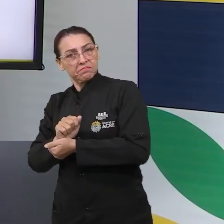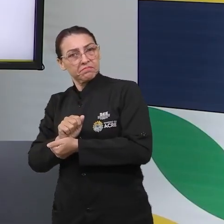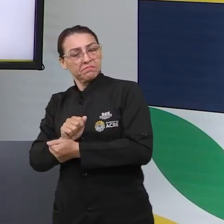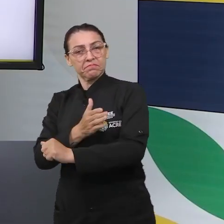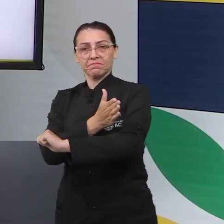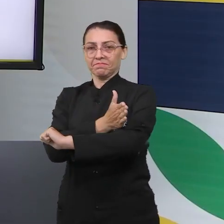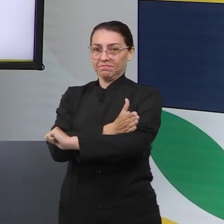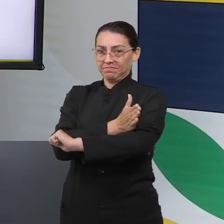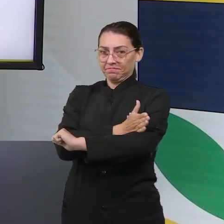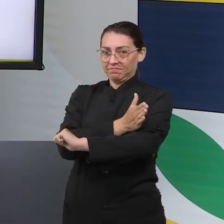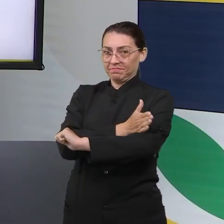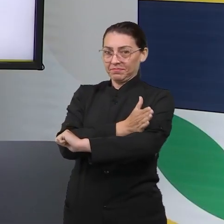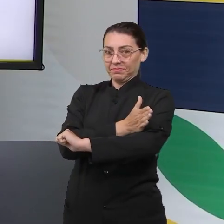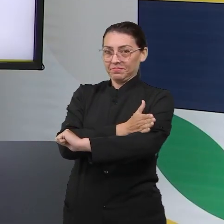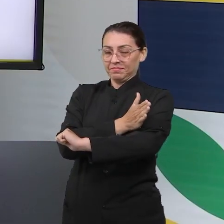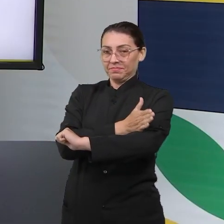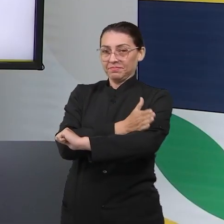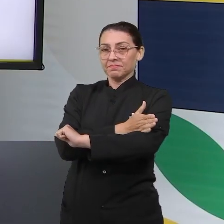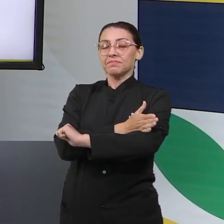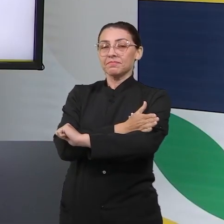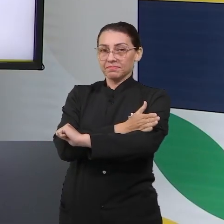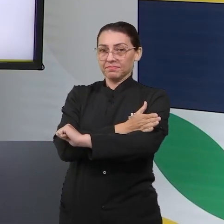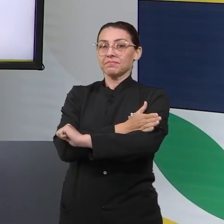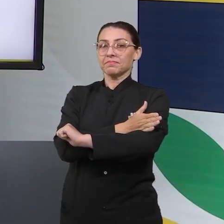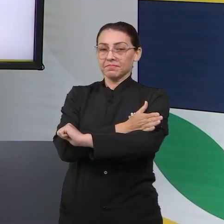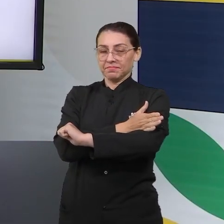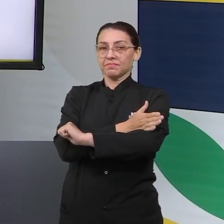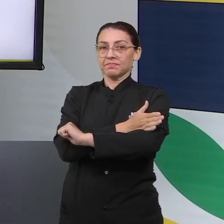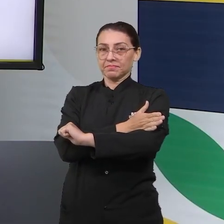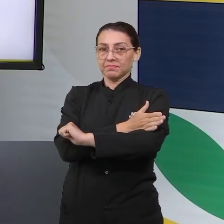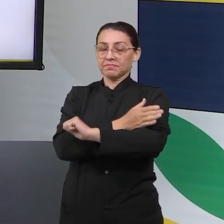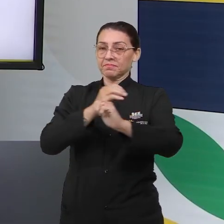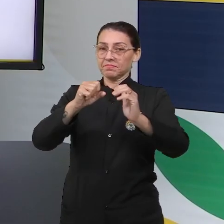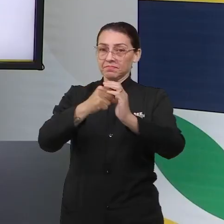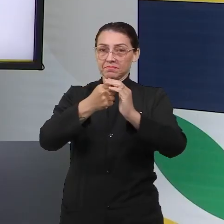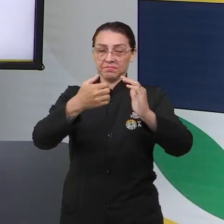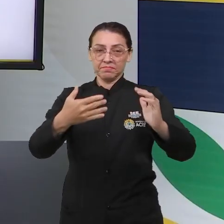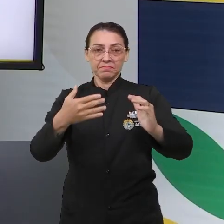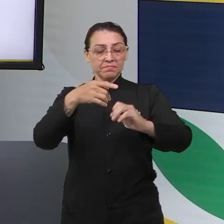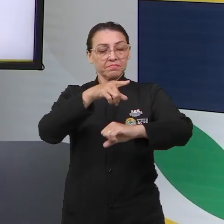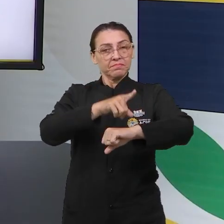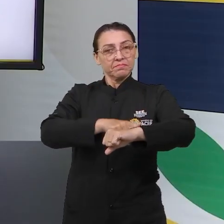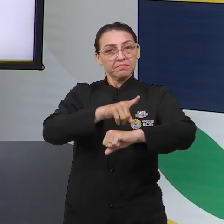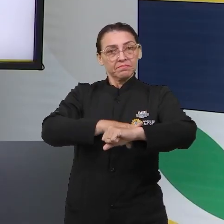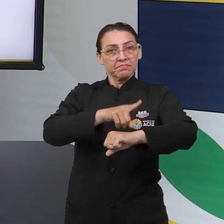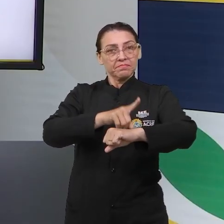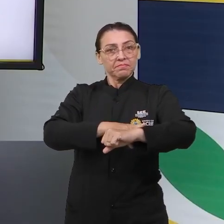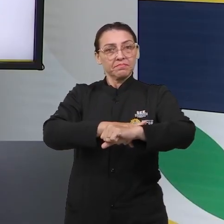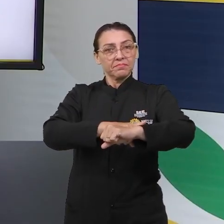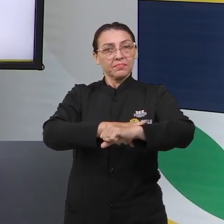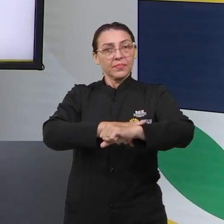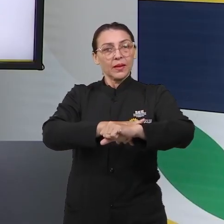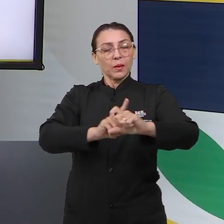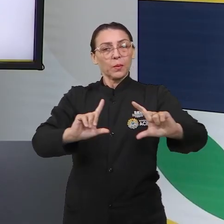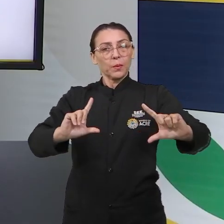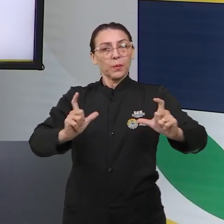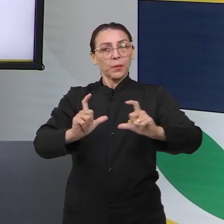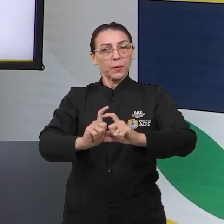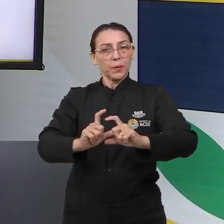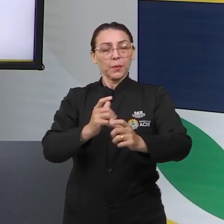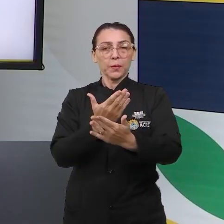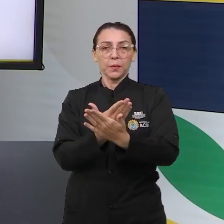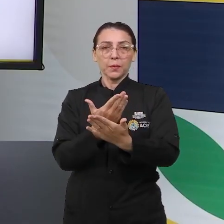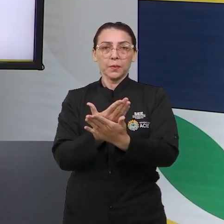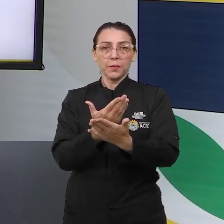Média. Não é? A Idade Média, então, pessoal, ela é caracterizada pelo momento da diminuição drástica dos